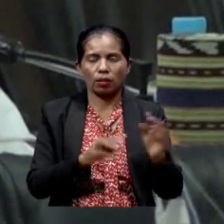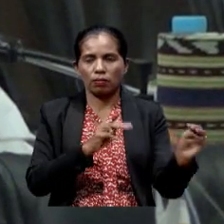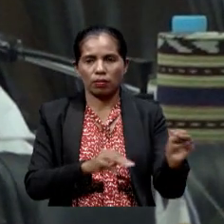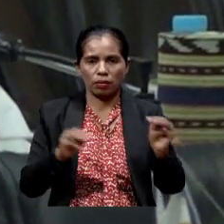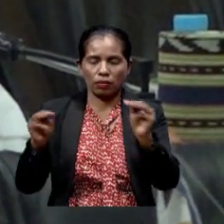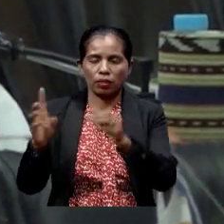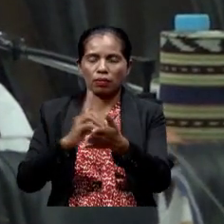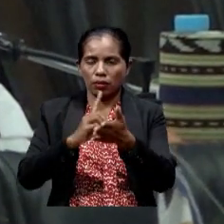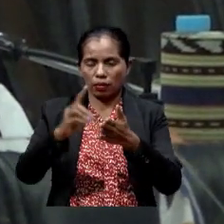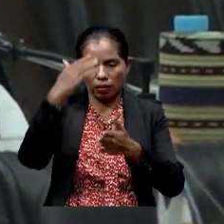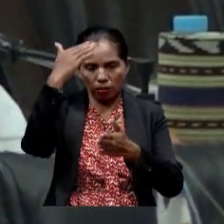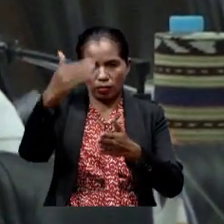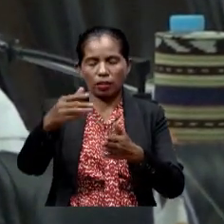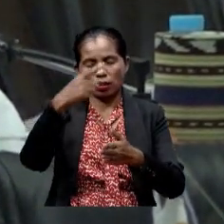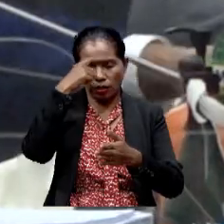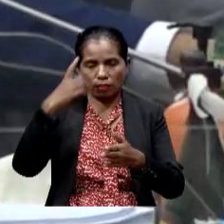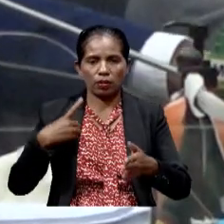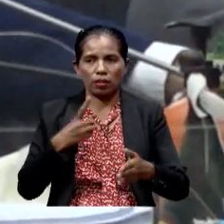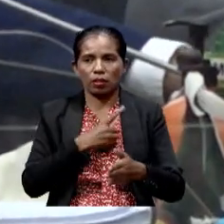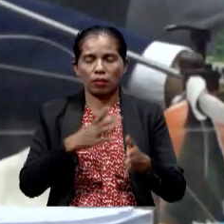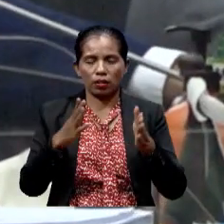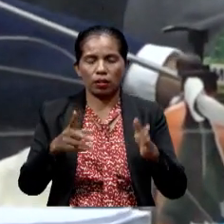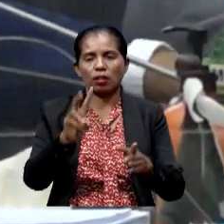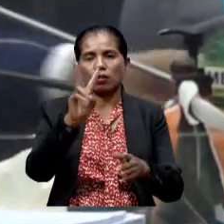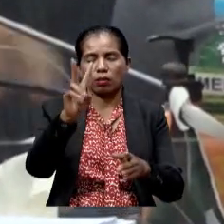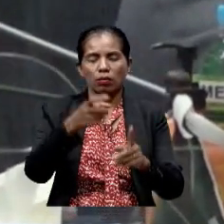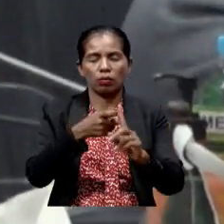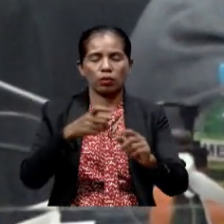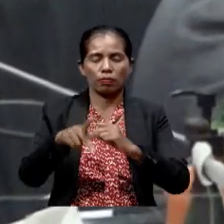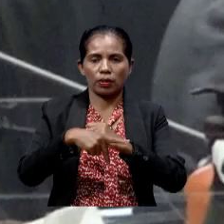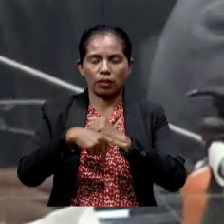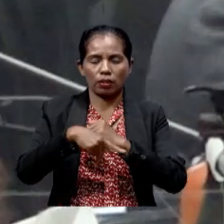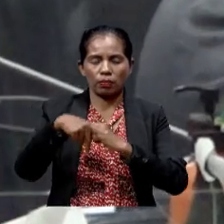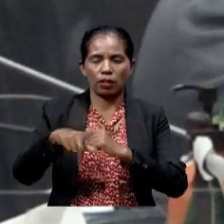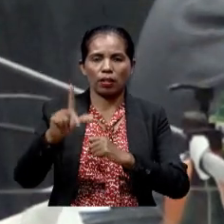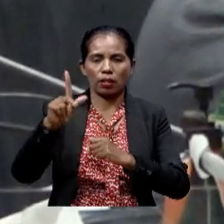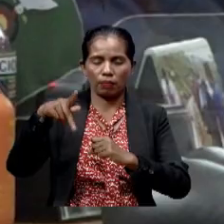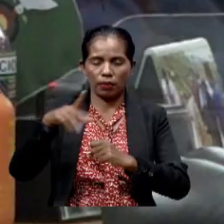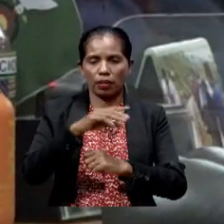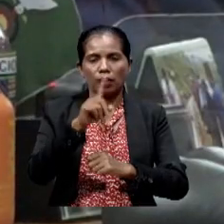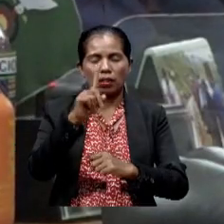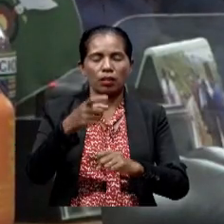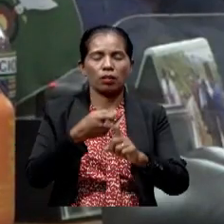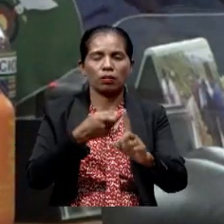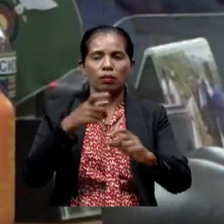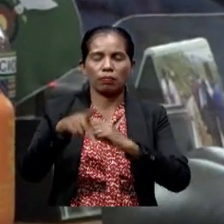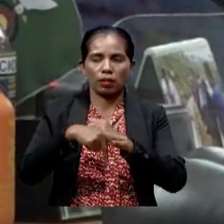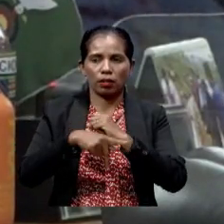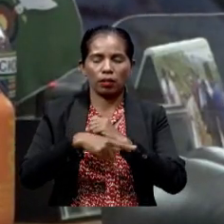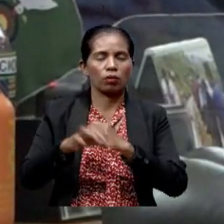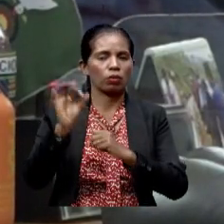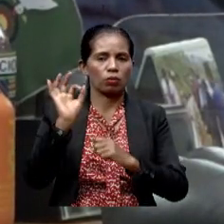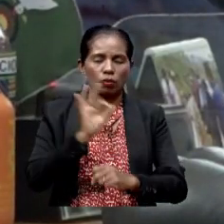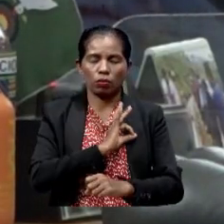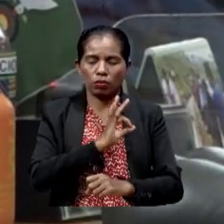ba semana oi, tamba deputado na rua Husi Bangkada PLP, no ida Husi Bangkada Kuntu la marca presença